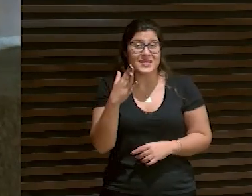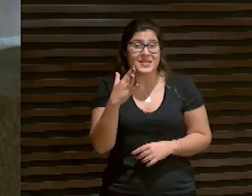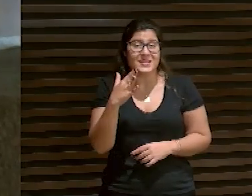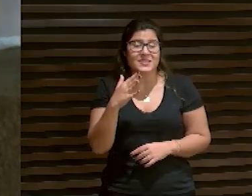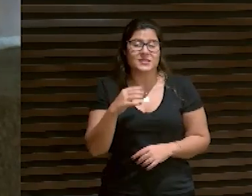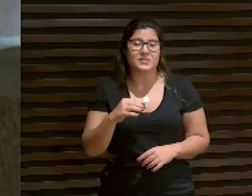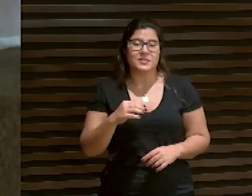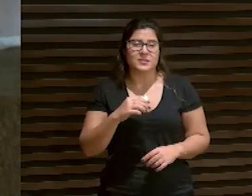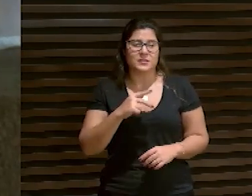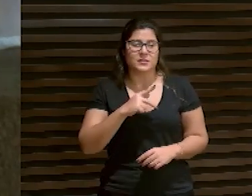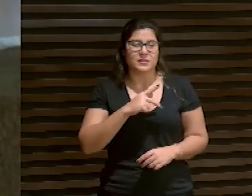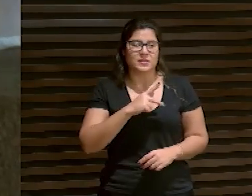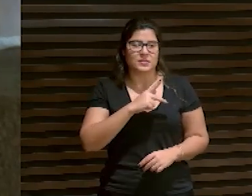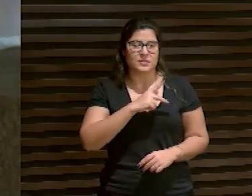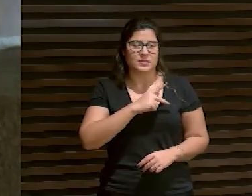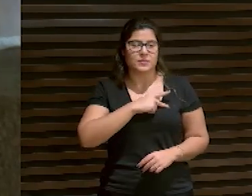Deus.